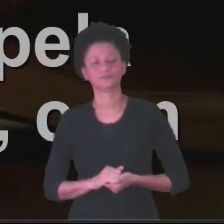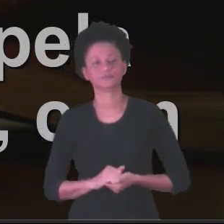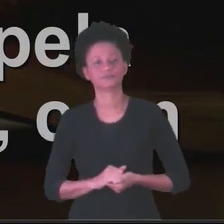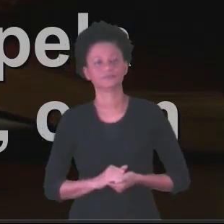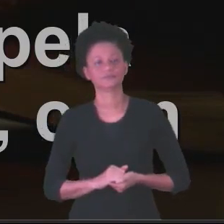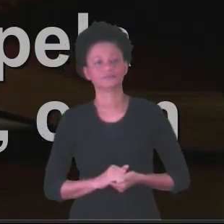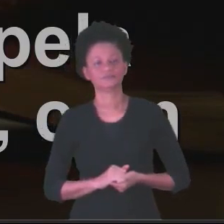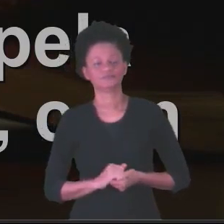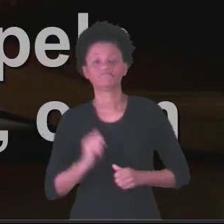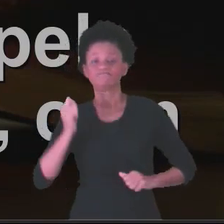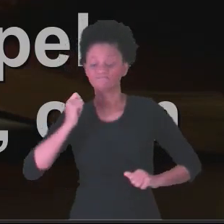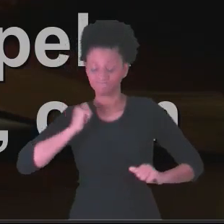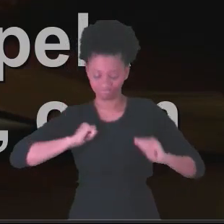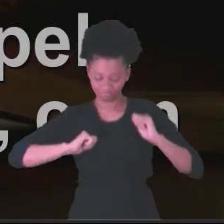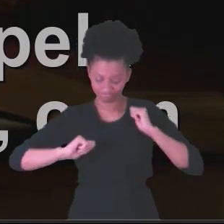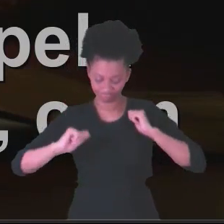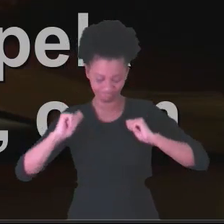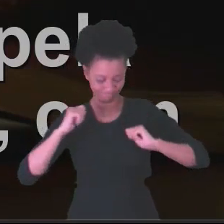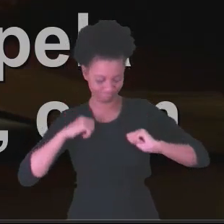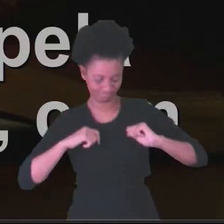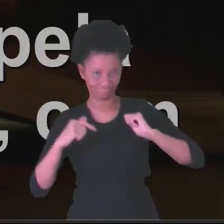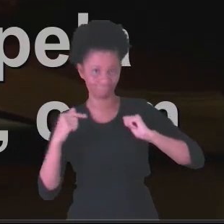a ansiedade irmãos